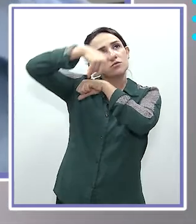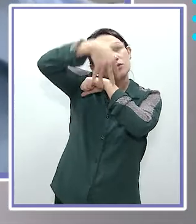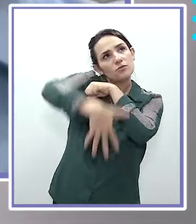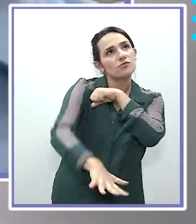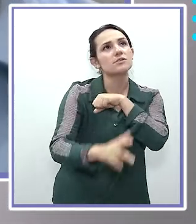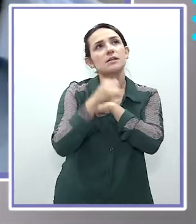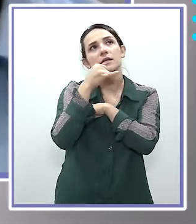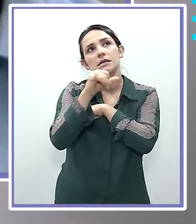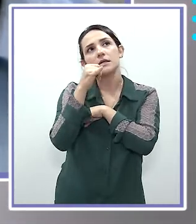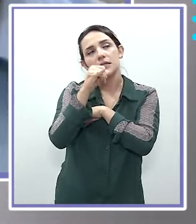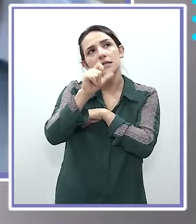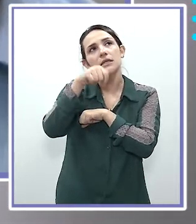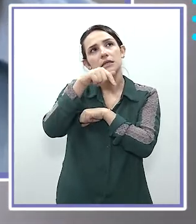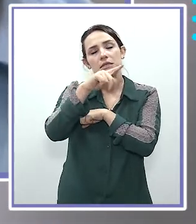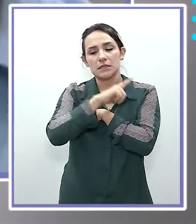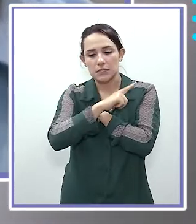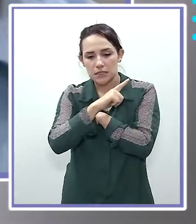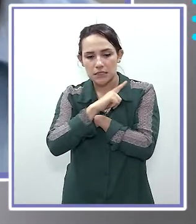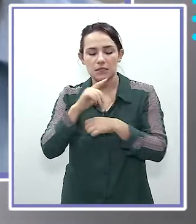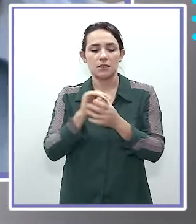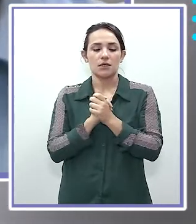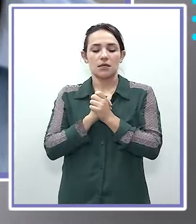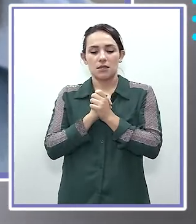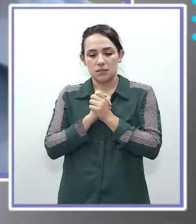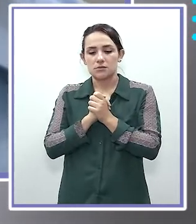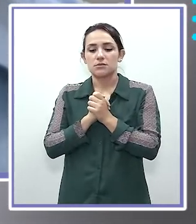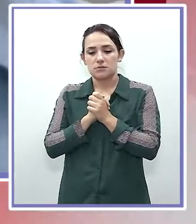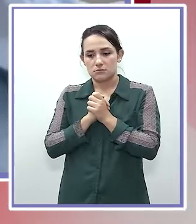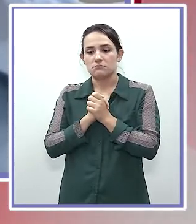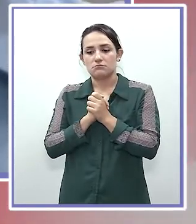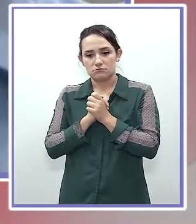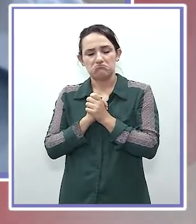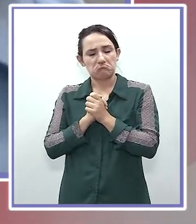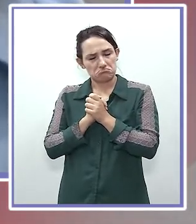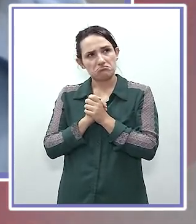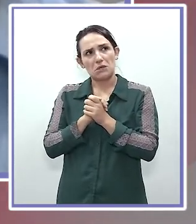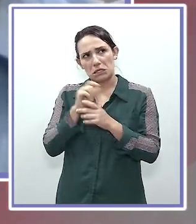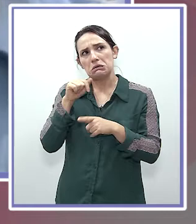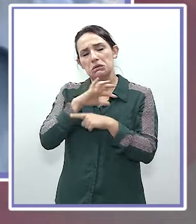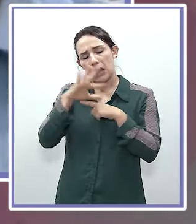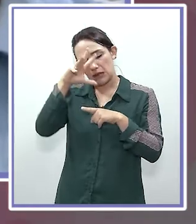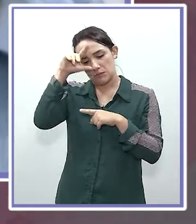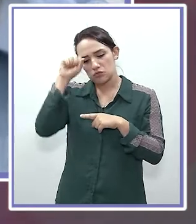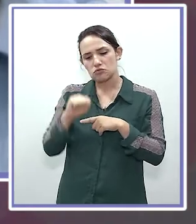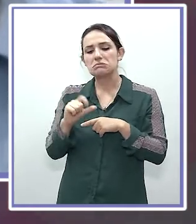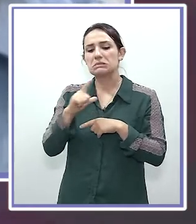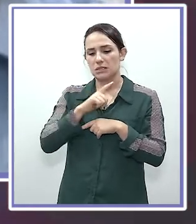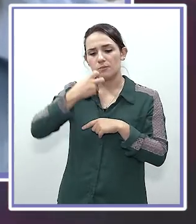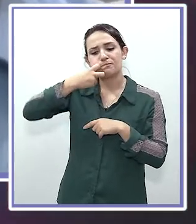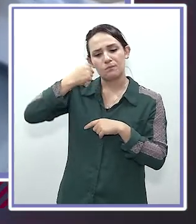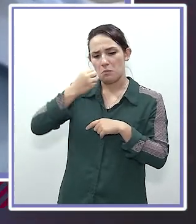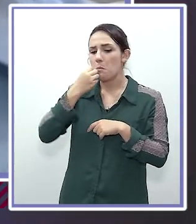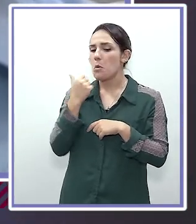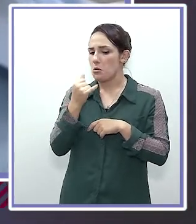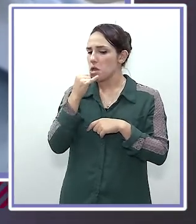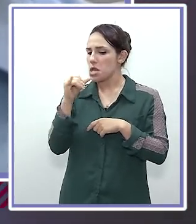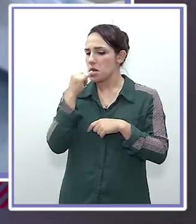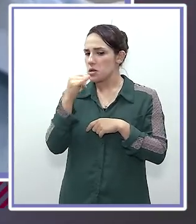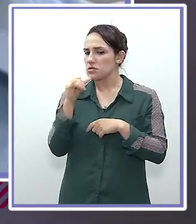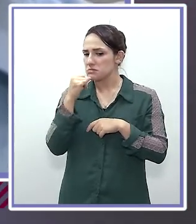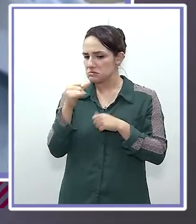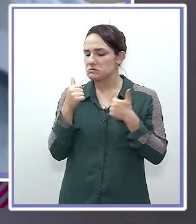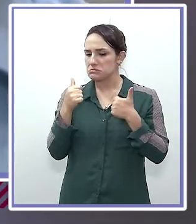elas atendem sobra, até pelos dados que o senhor trouxe agora, né? Mato Grosso do Sul aí tem um saldo na produção de energia